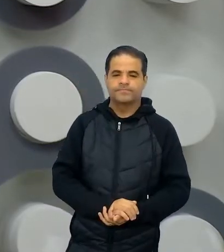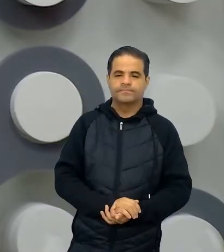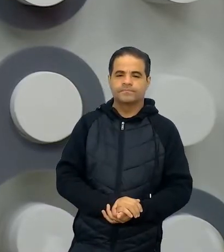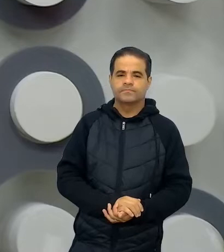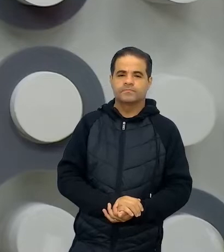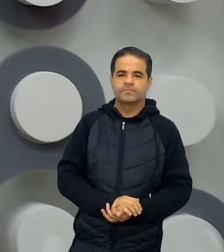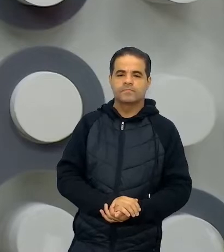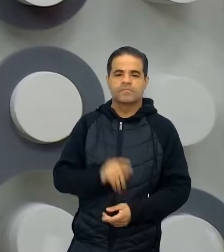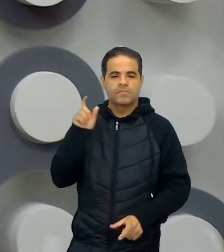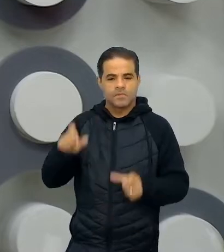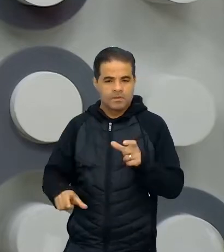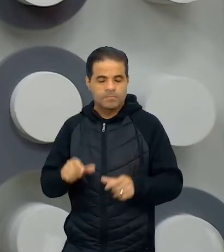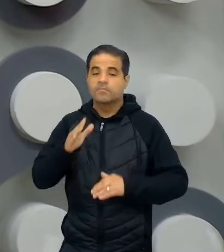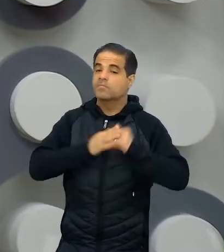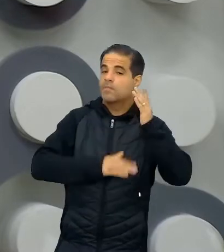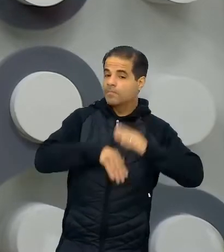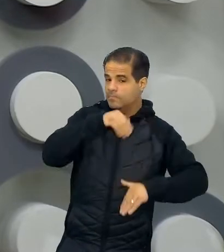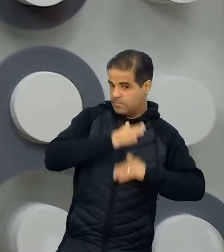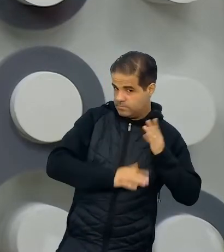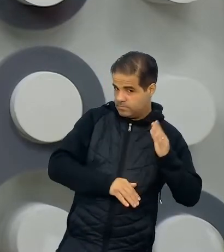Os atletas praticam